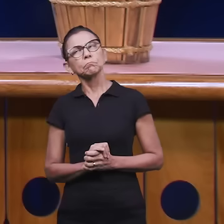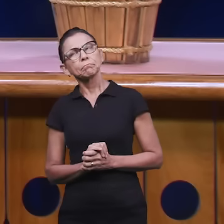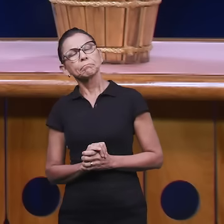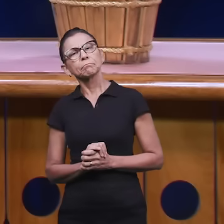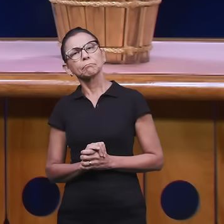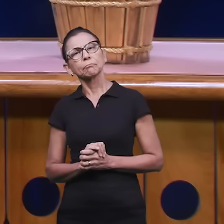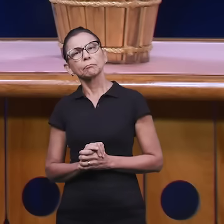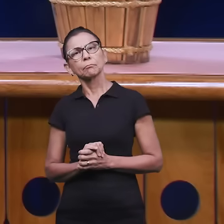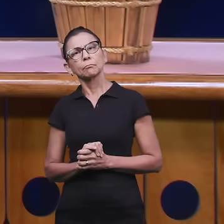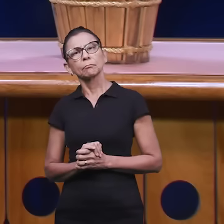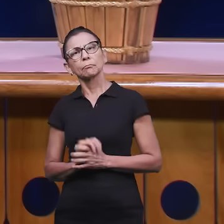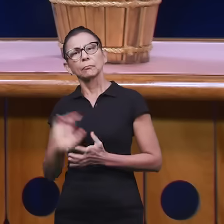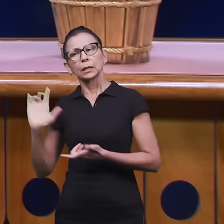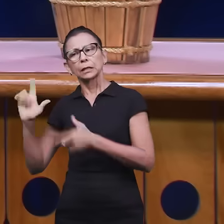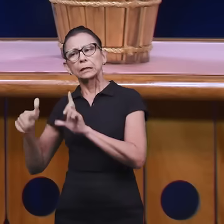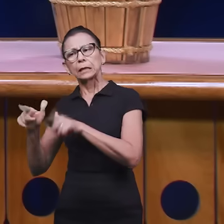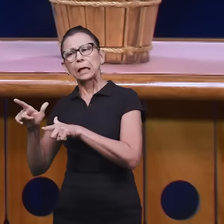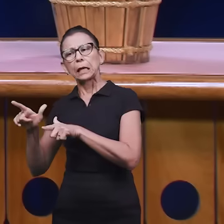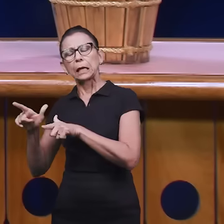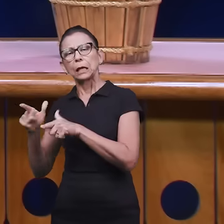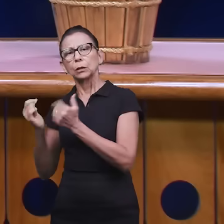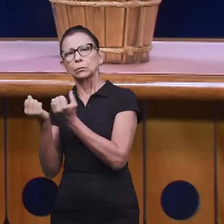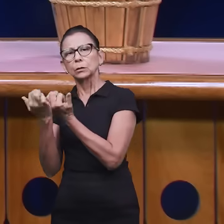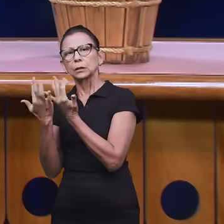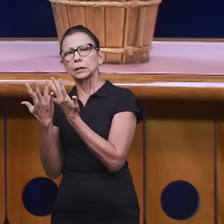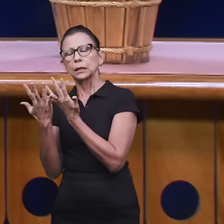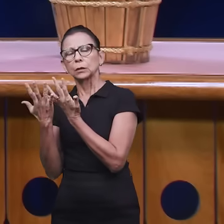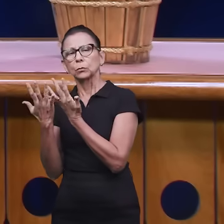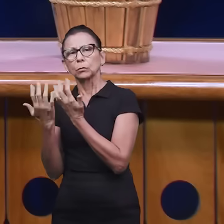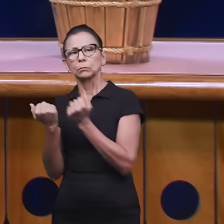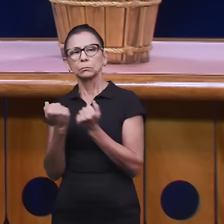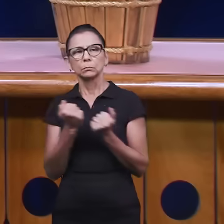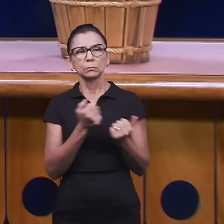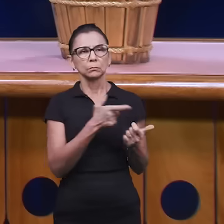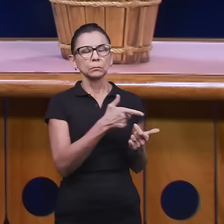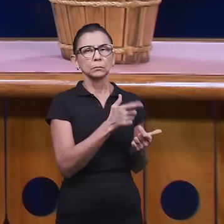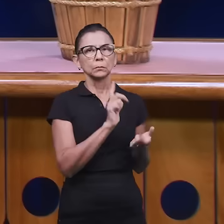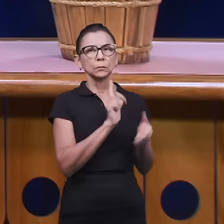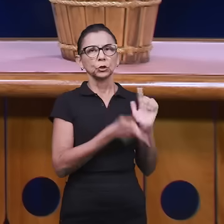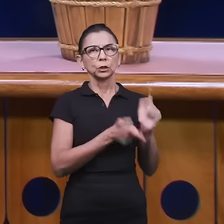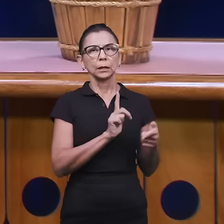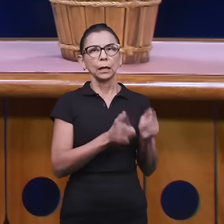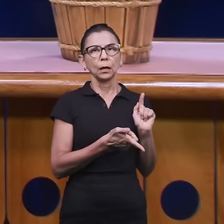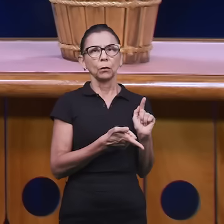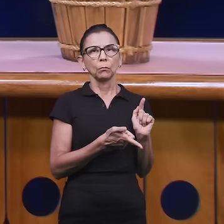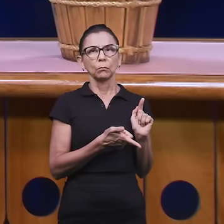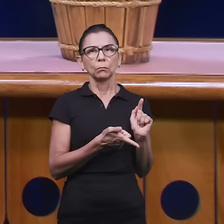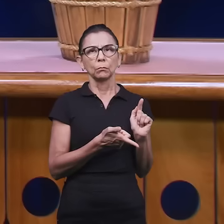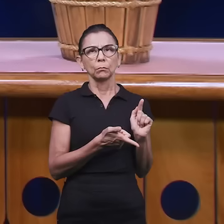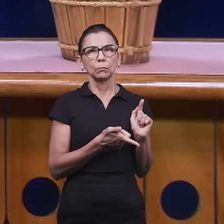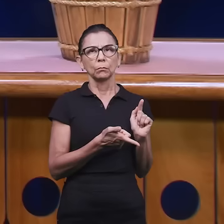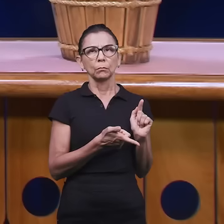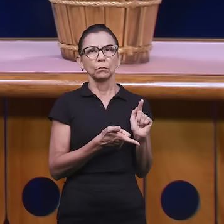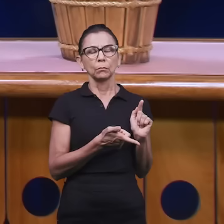trigo de Israel e o trigo de Gideão? Um era na eira e outro era no lagar.